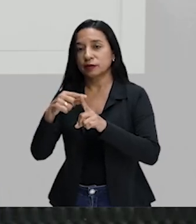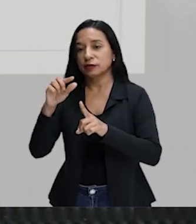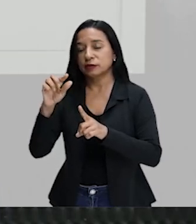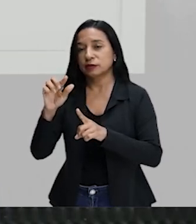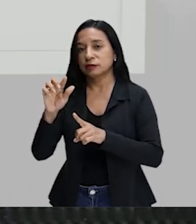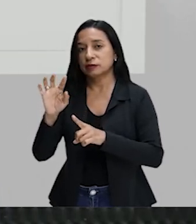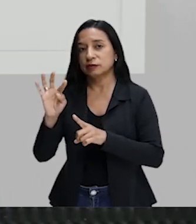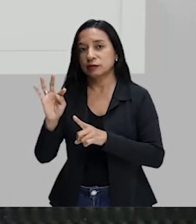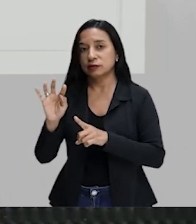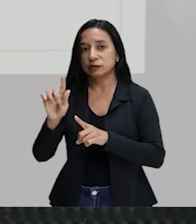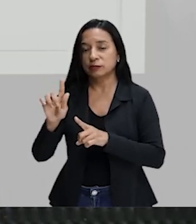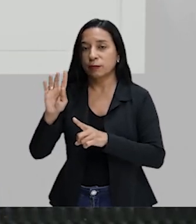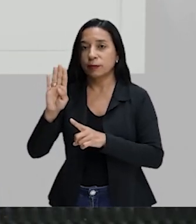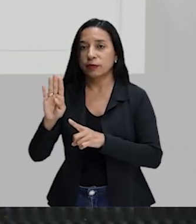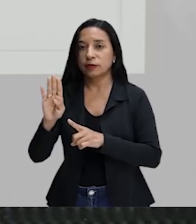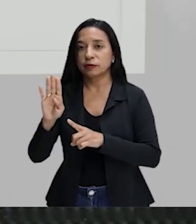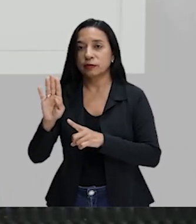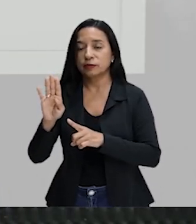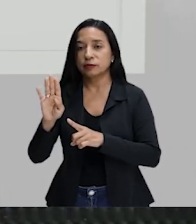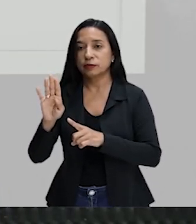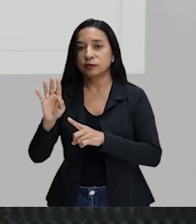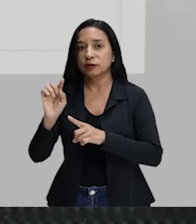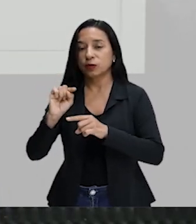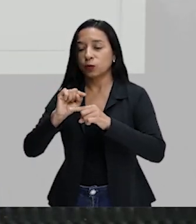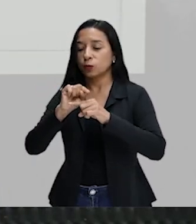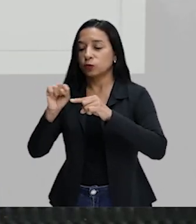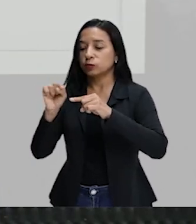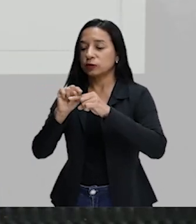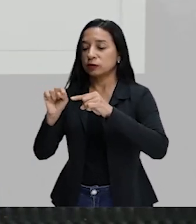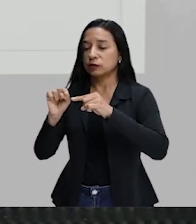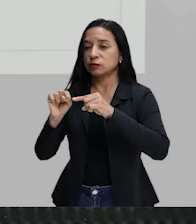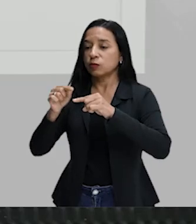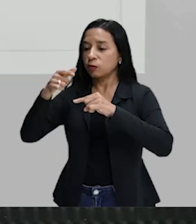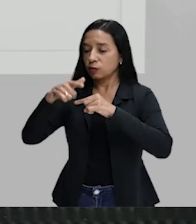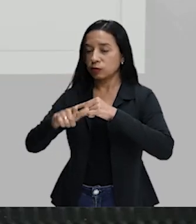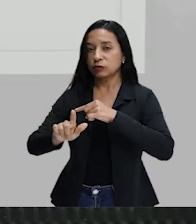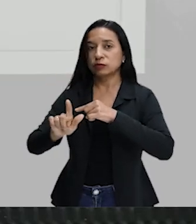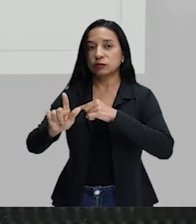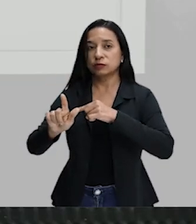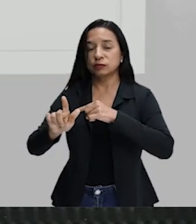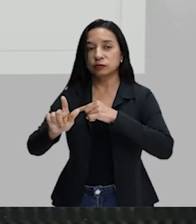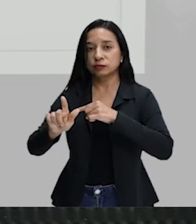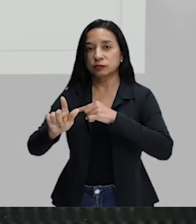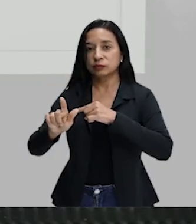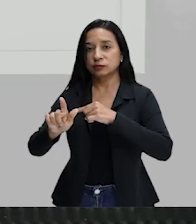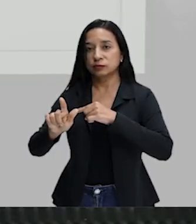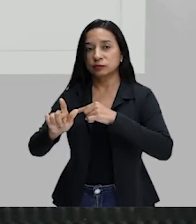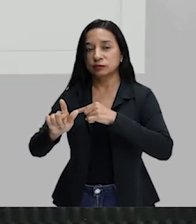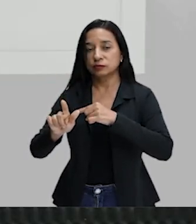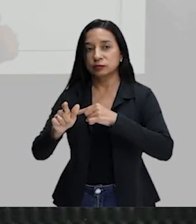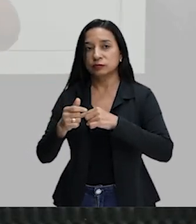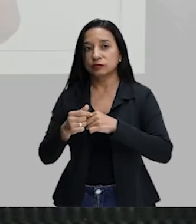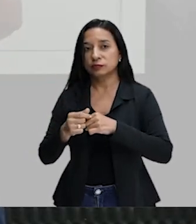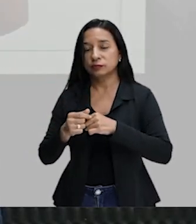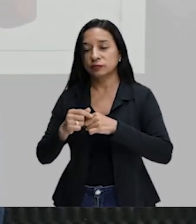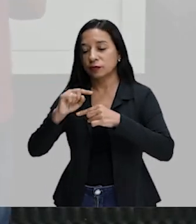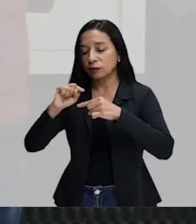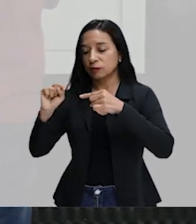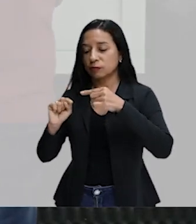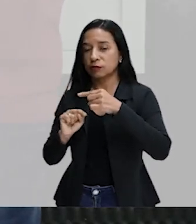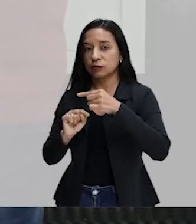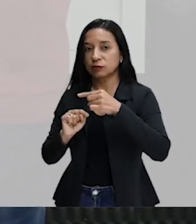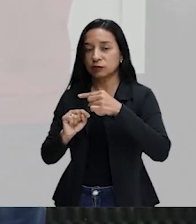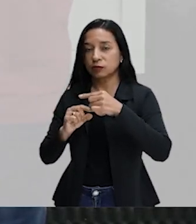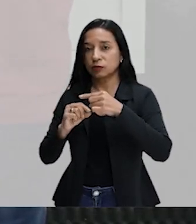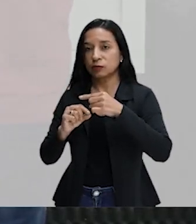certo? Então, veja que no numerador você mantém aqui essa soma. E aqui embaixo vai